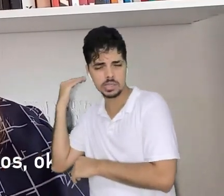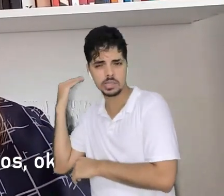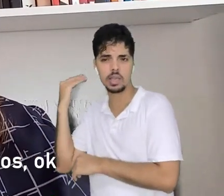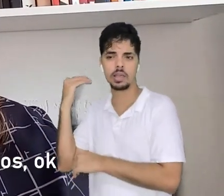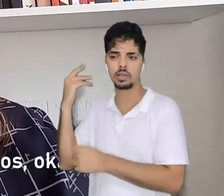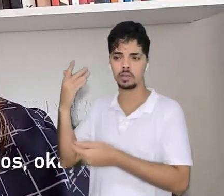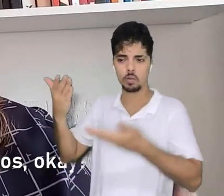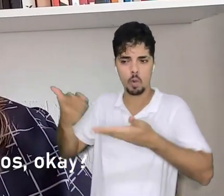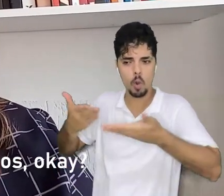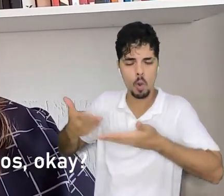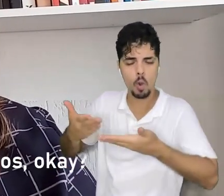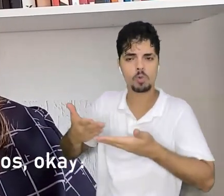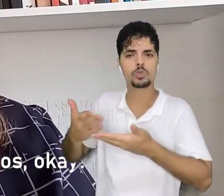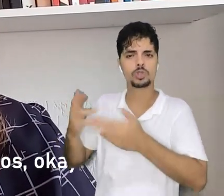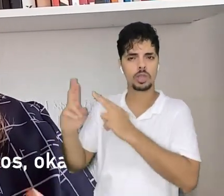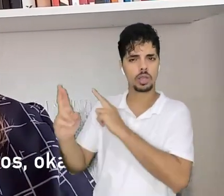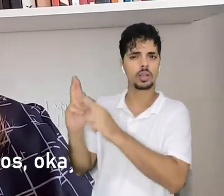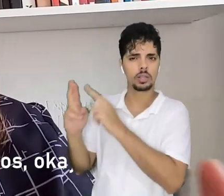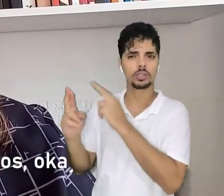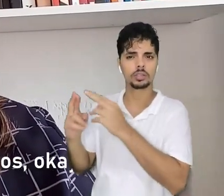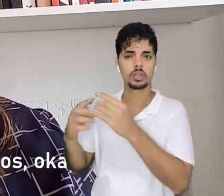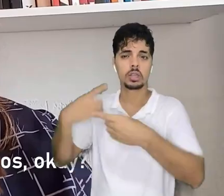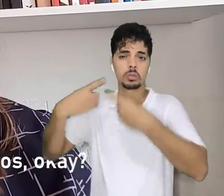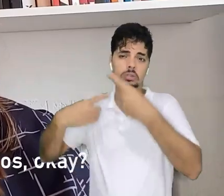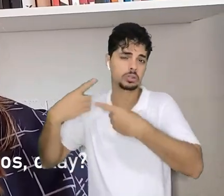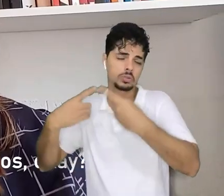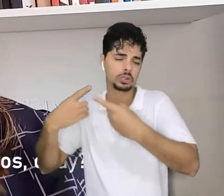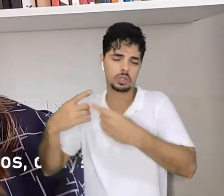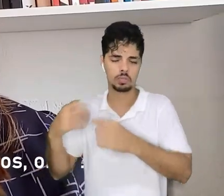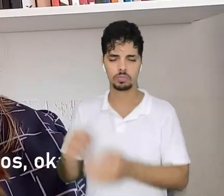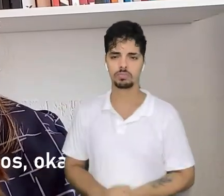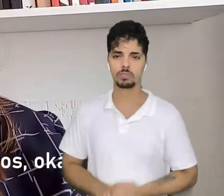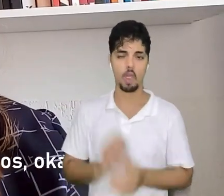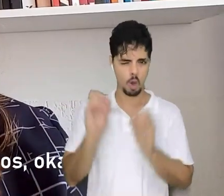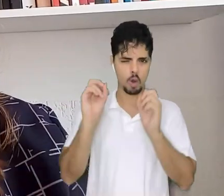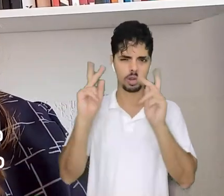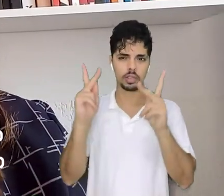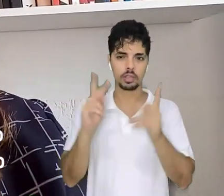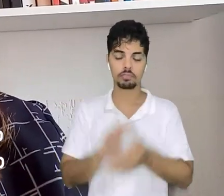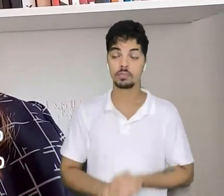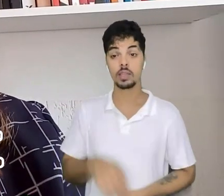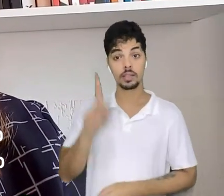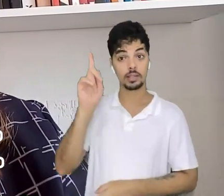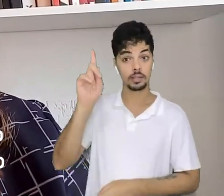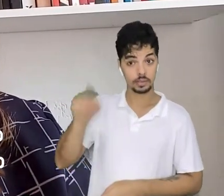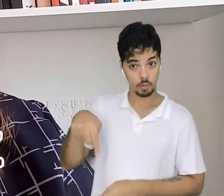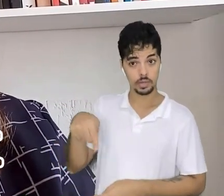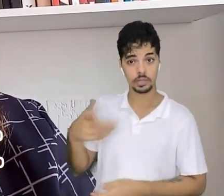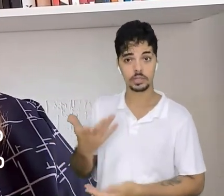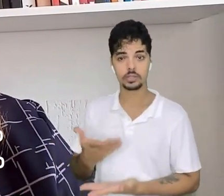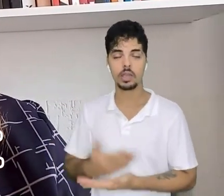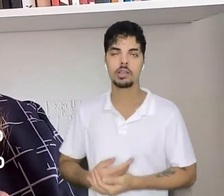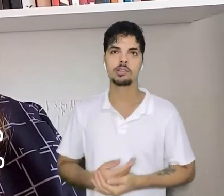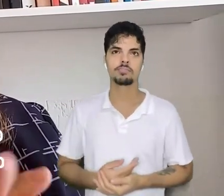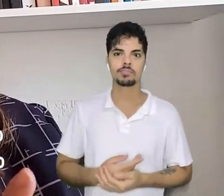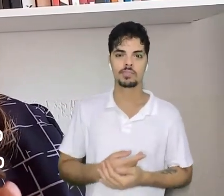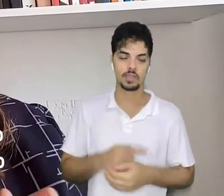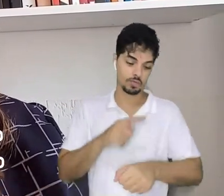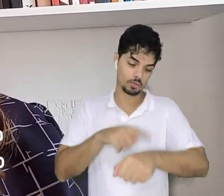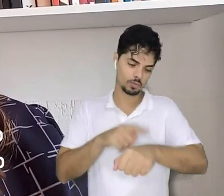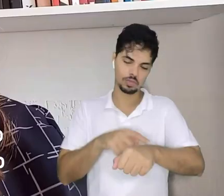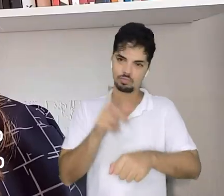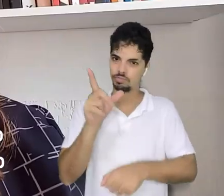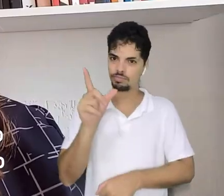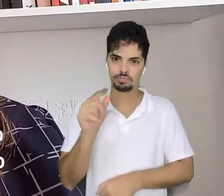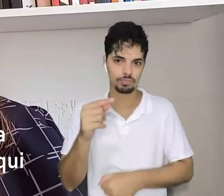permanências desses tempos históricos a que discutidos ok então é isso pessoal é o